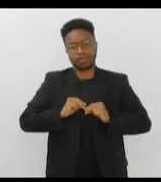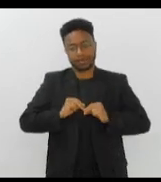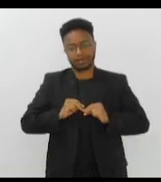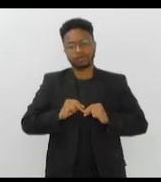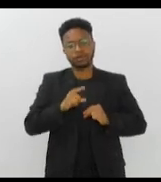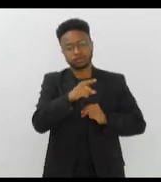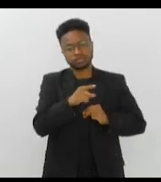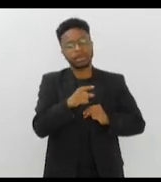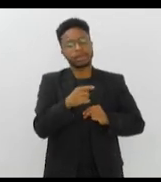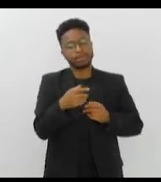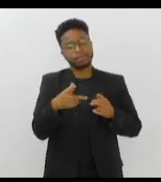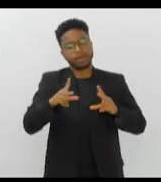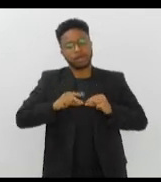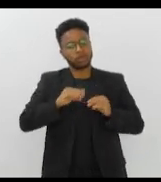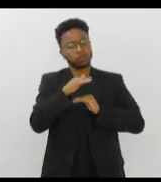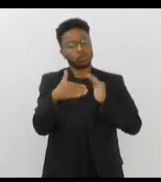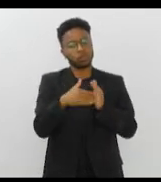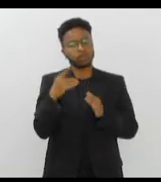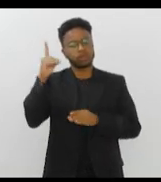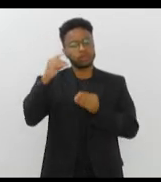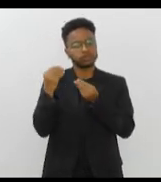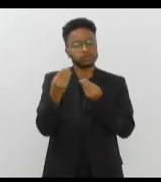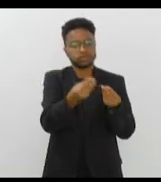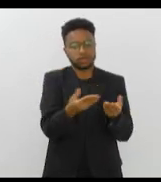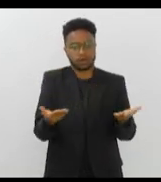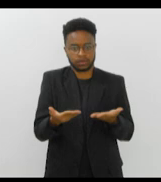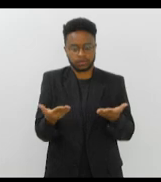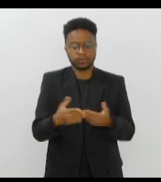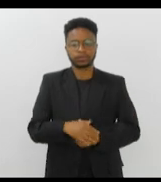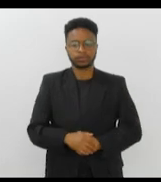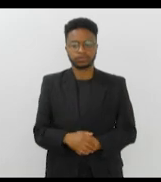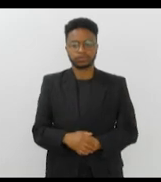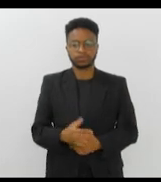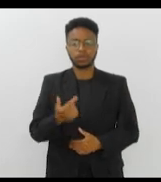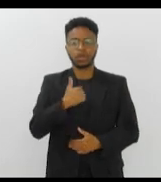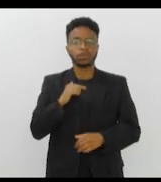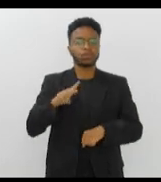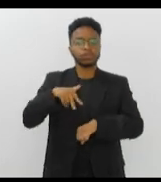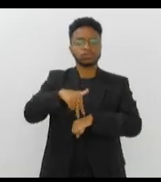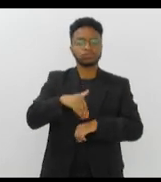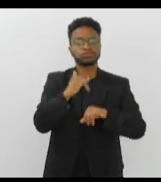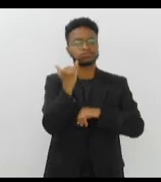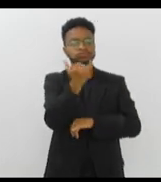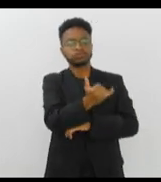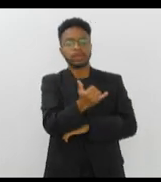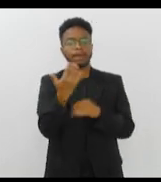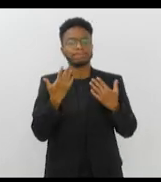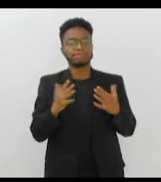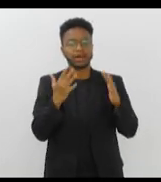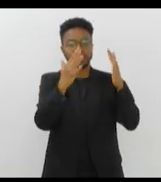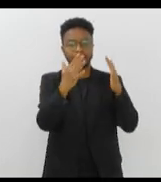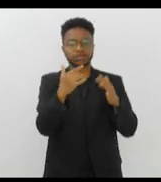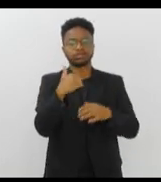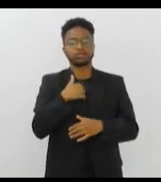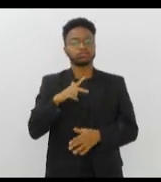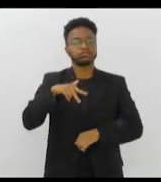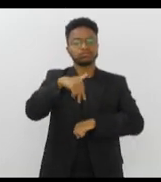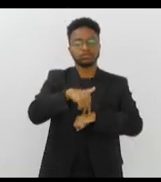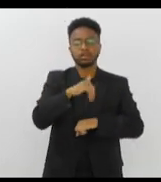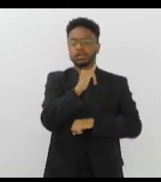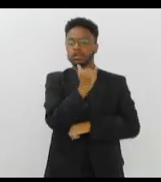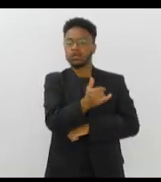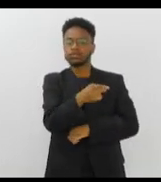é digno de tudo isso que Deus está te proporcionando. Eu vim aqui para te desejar parabéns. Eu vim aqui para dizer que você é um ser